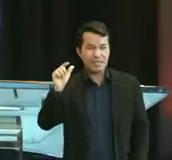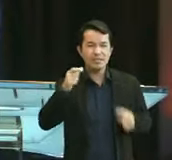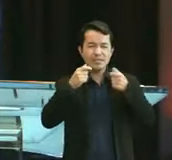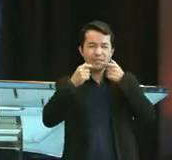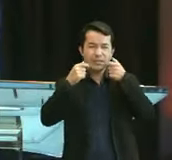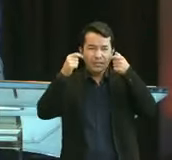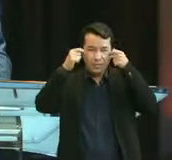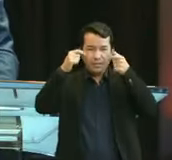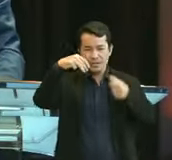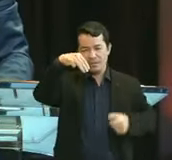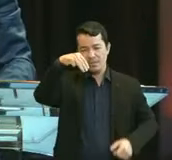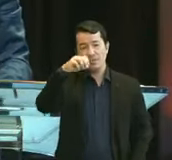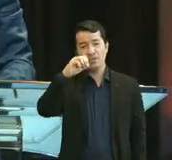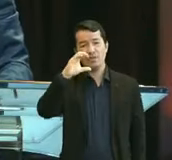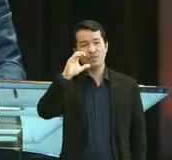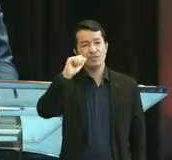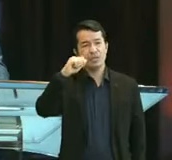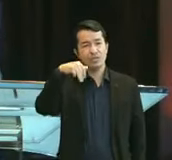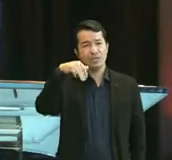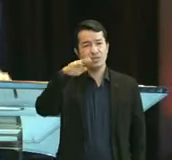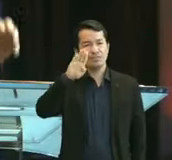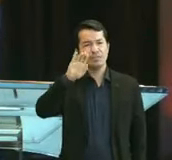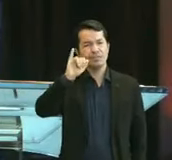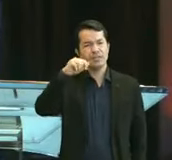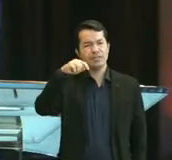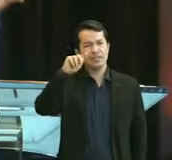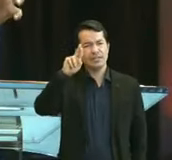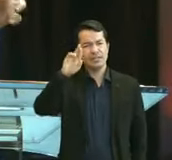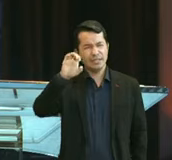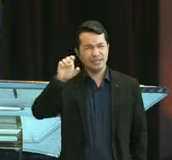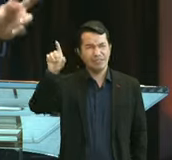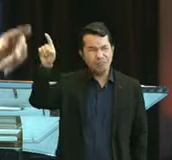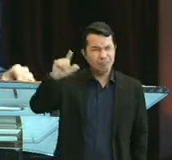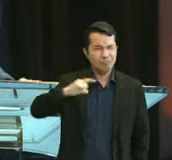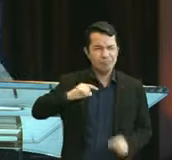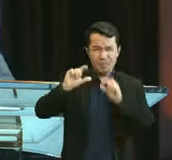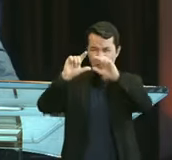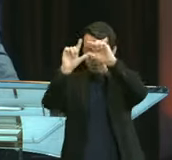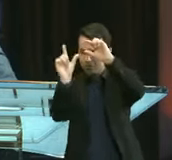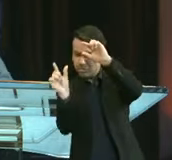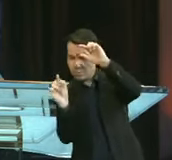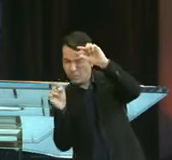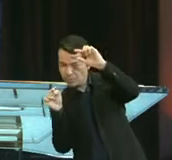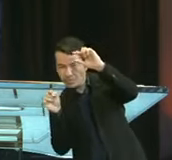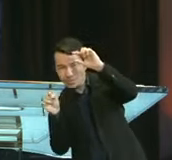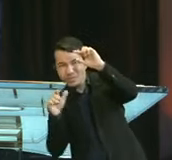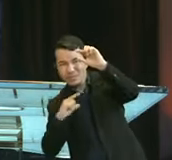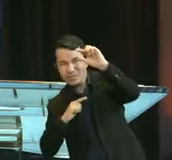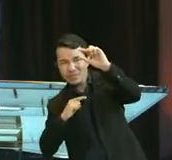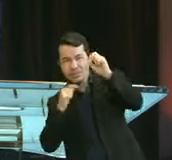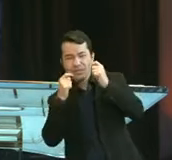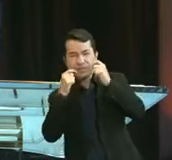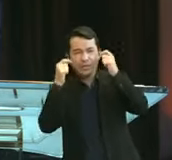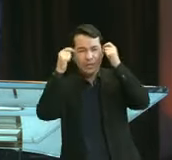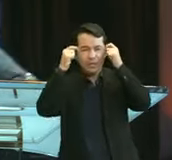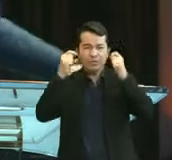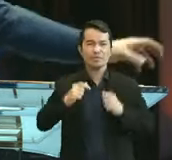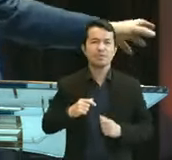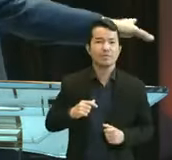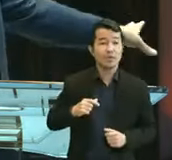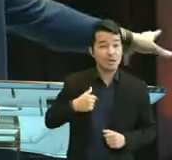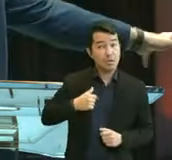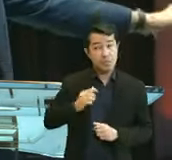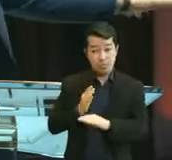nós entramos numa choupana. E ali encontramos uma mulher com os olhos amarelos por causa da